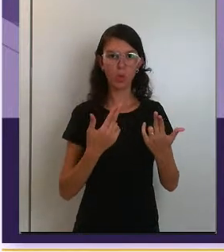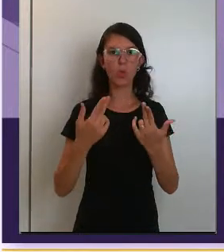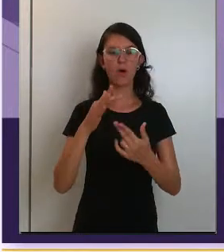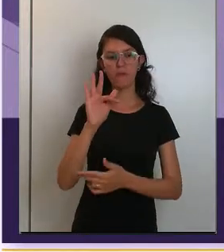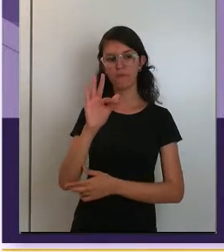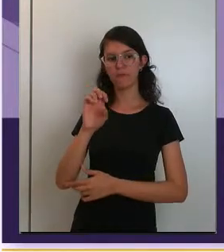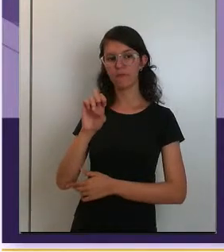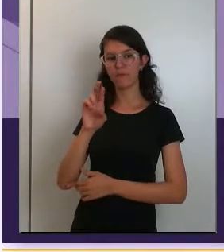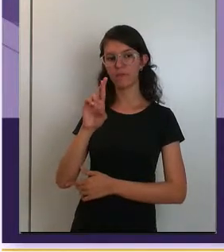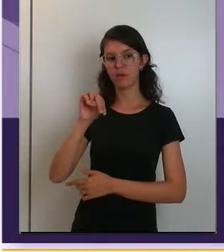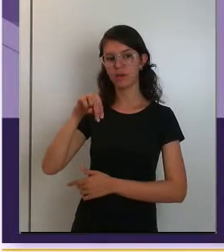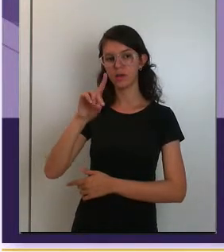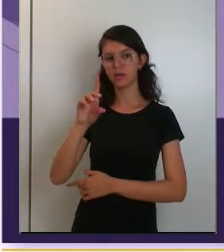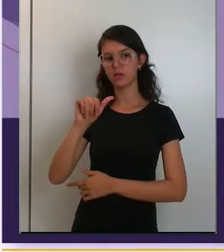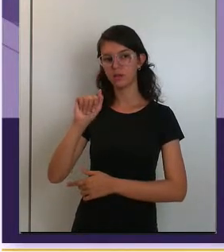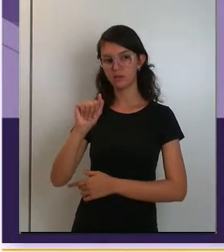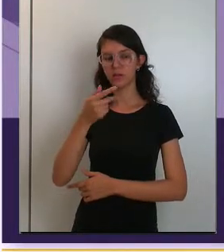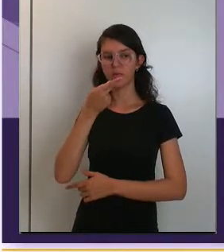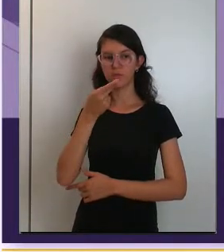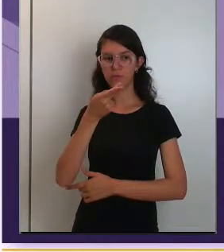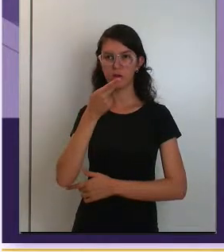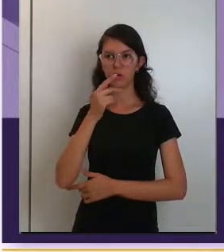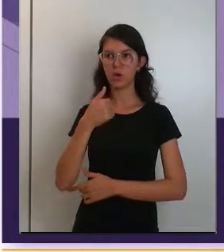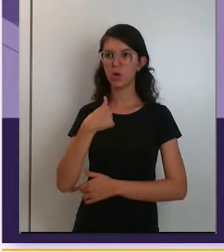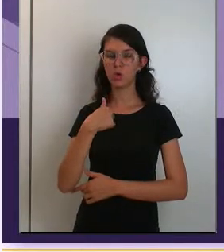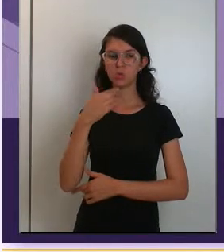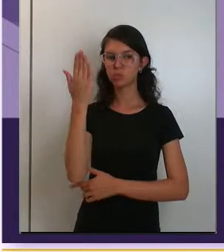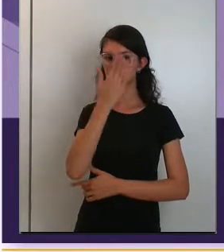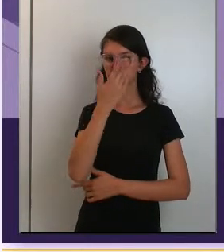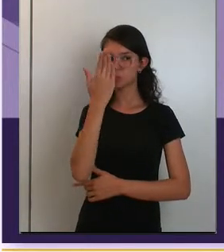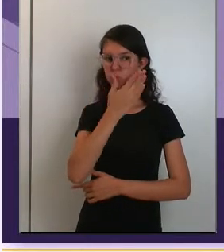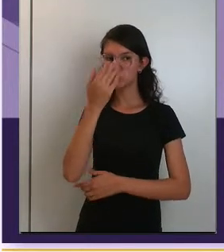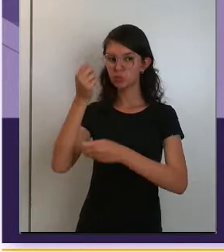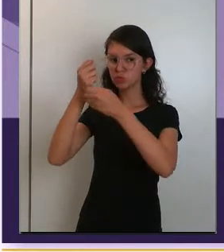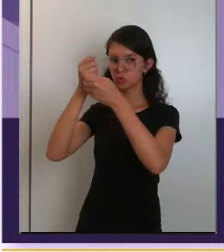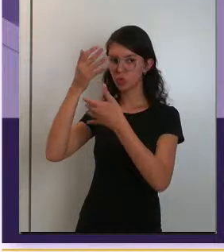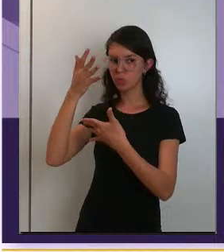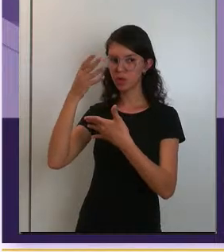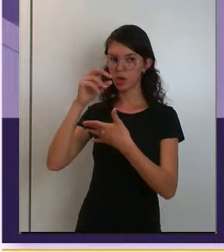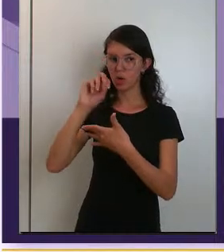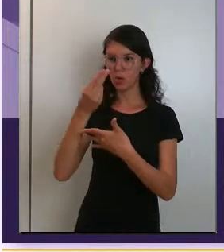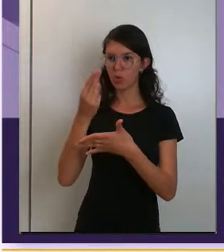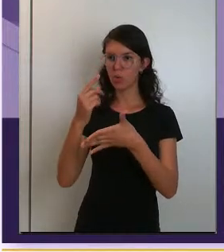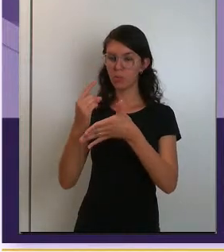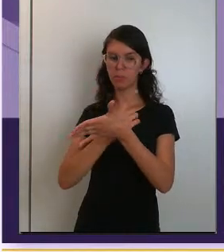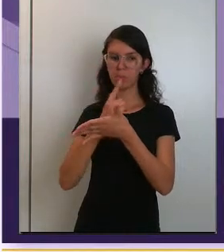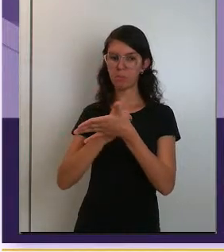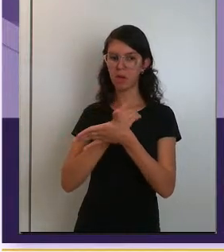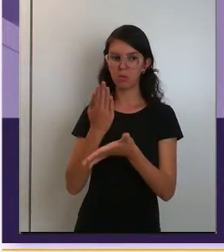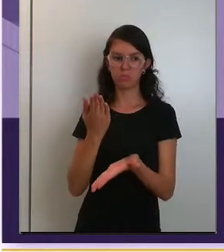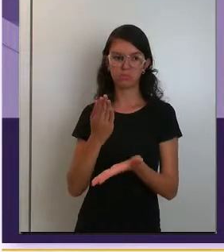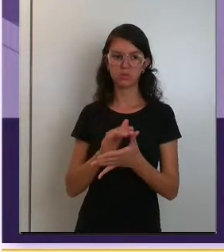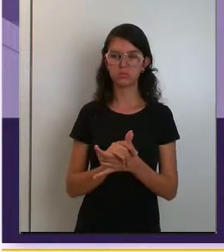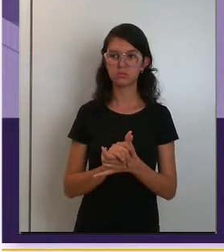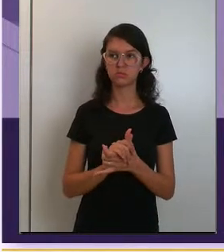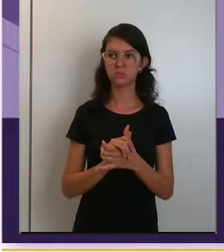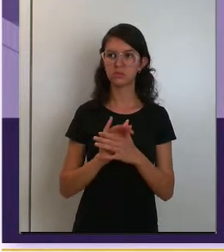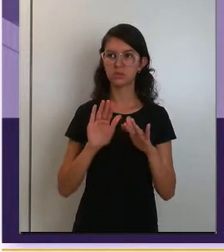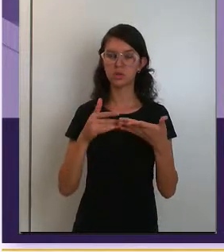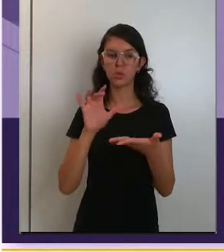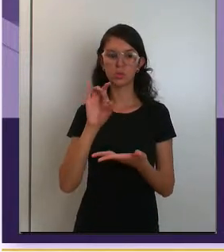Fernanda falou. Eu não vejo aqui mais nenhum comentário ou nenhuma pergunta. Então, eu só